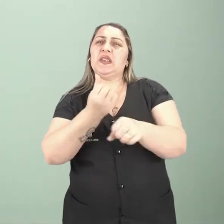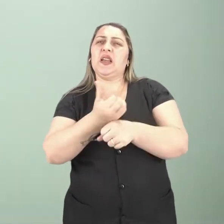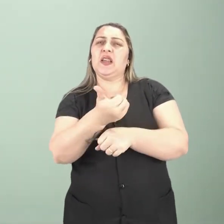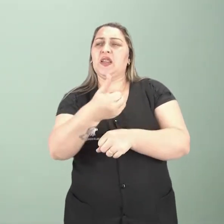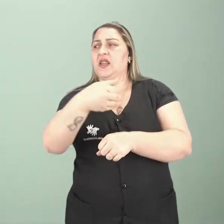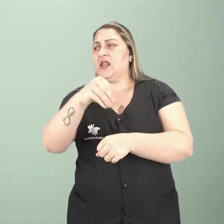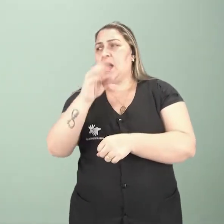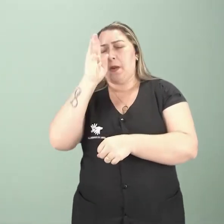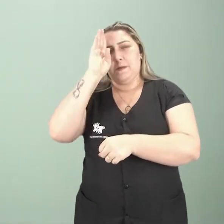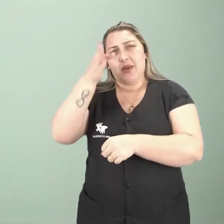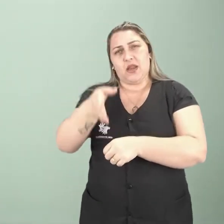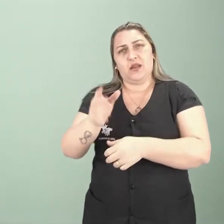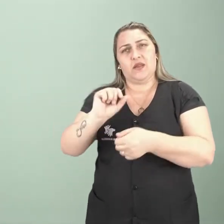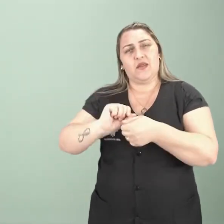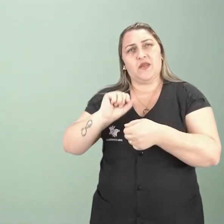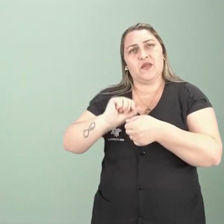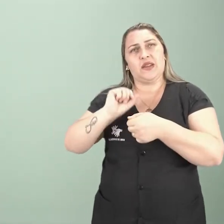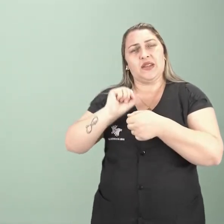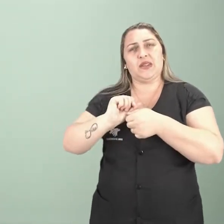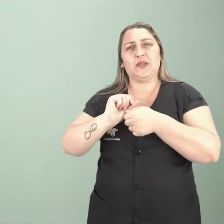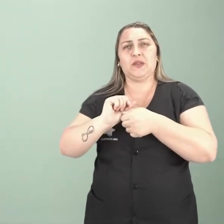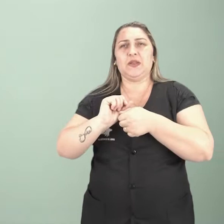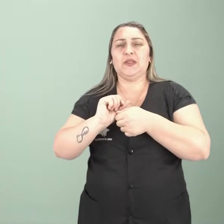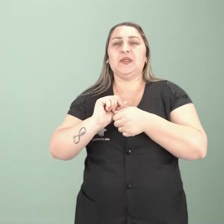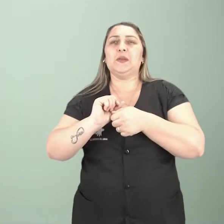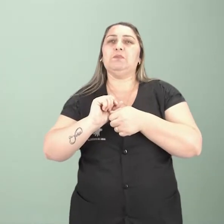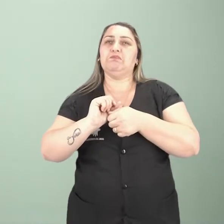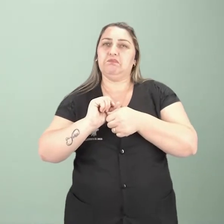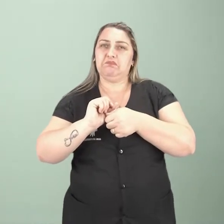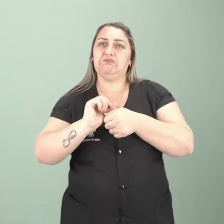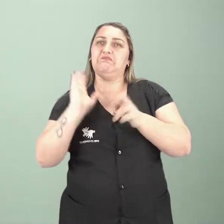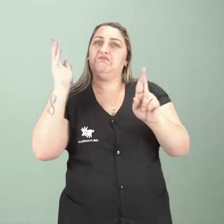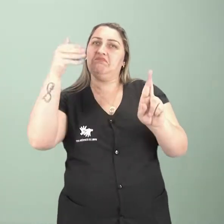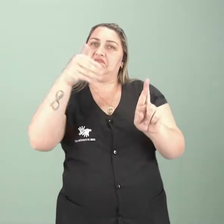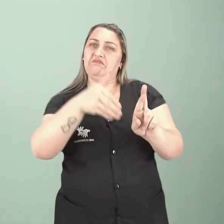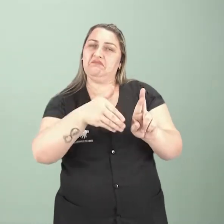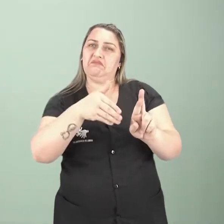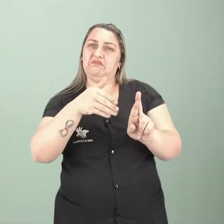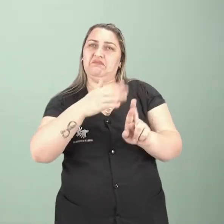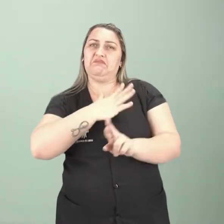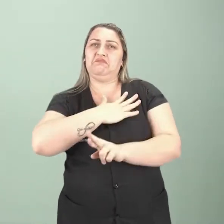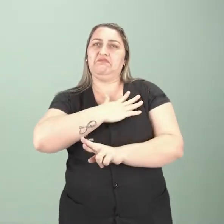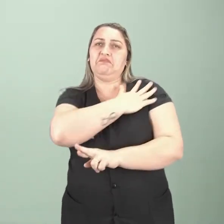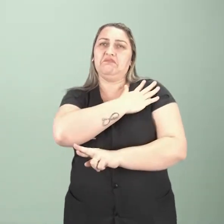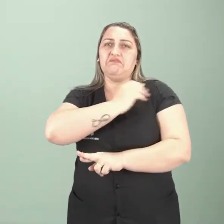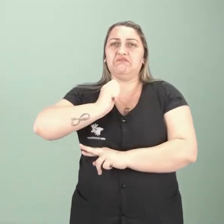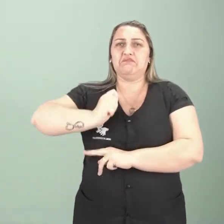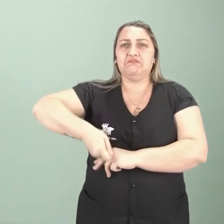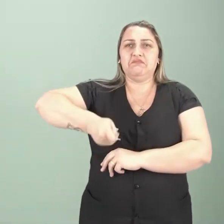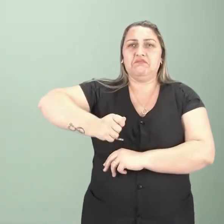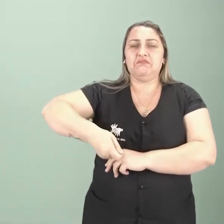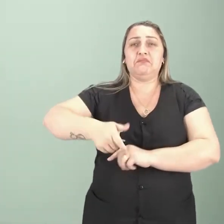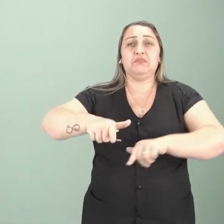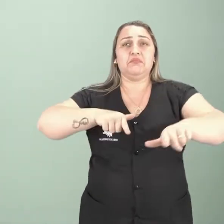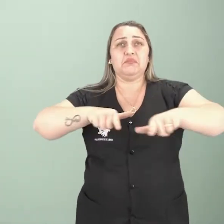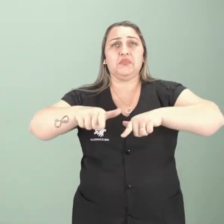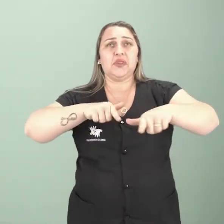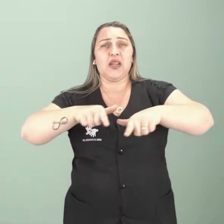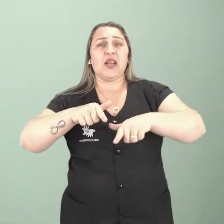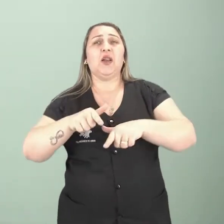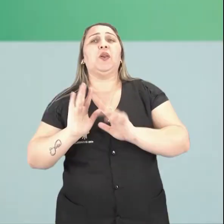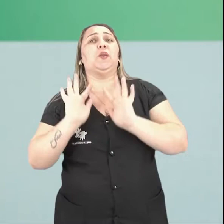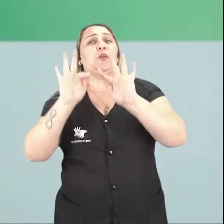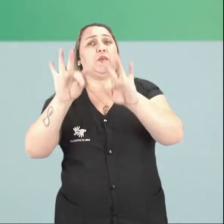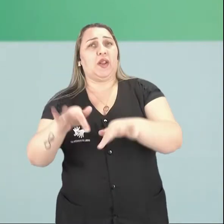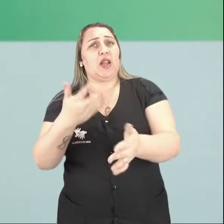principalmente fazendo muita alusão e referência à ditadura militar nos seus trabalhos. E se liga porque lá no